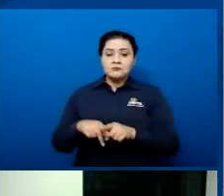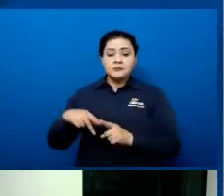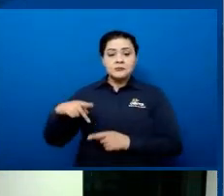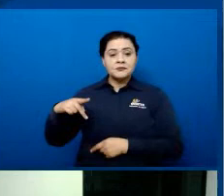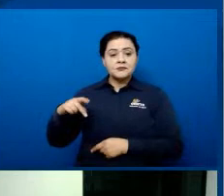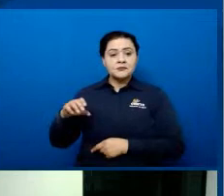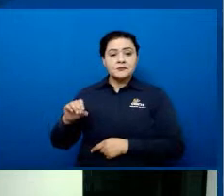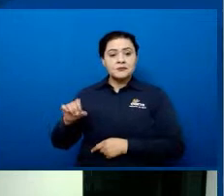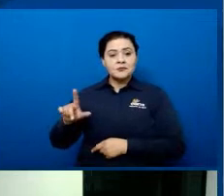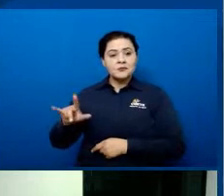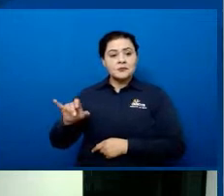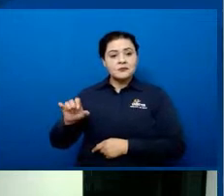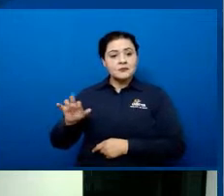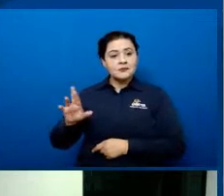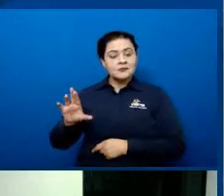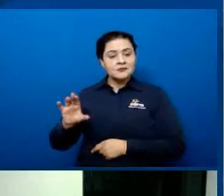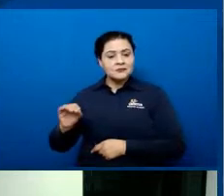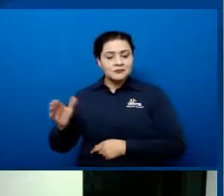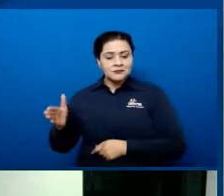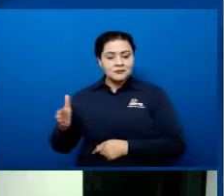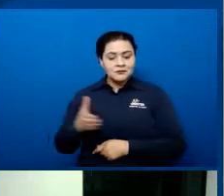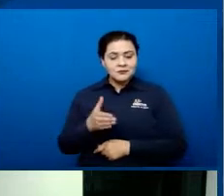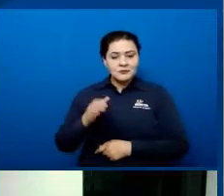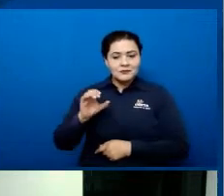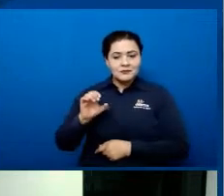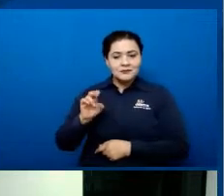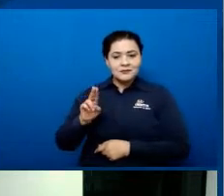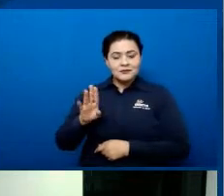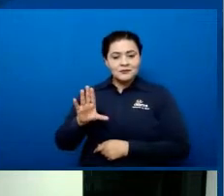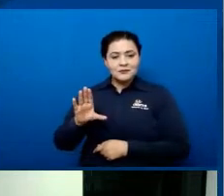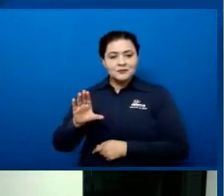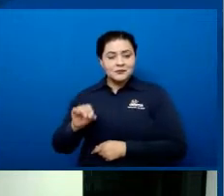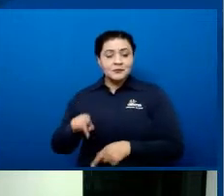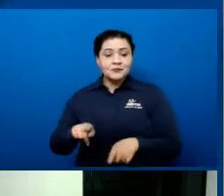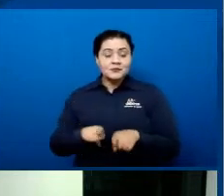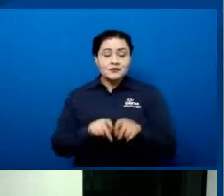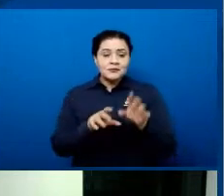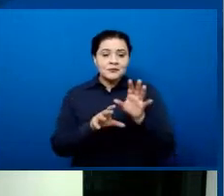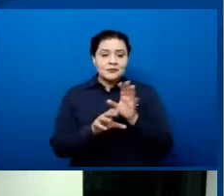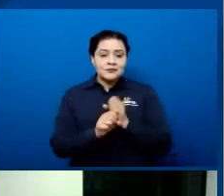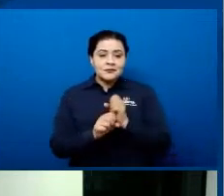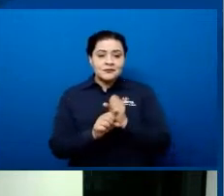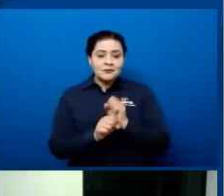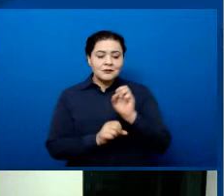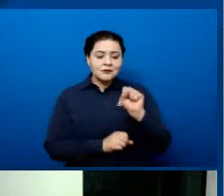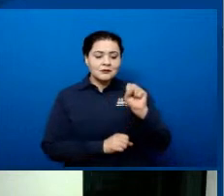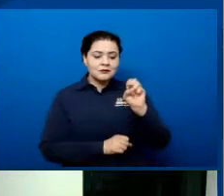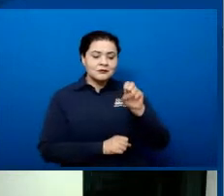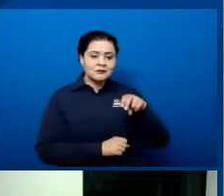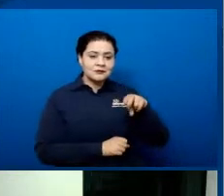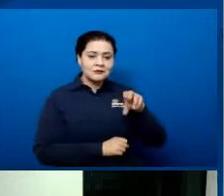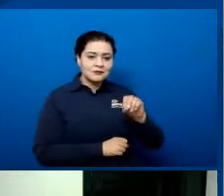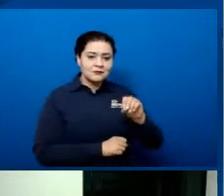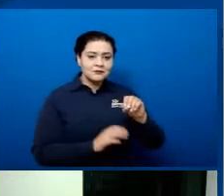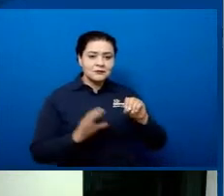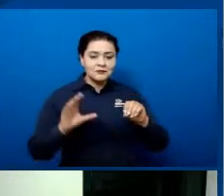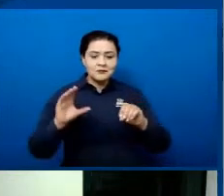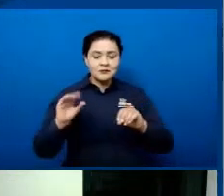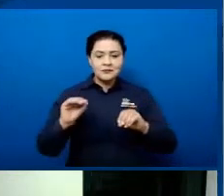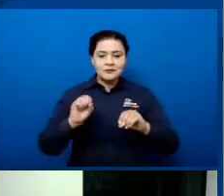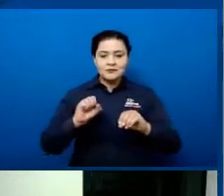esferas, triângulos, né? Fazer cálculo de seno e cosseno, tudo utilizando a realidade aumentada para poder